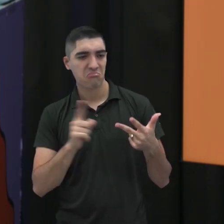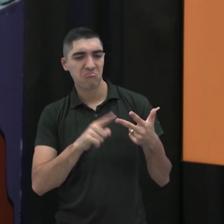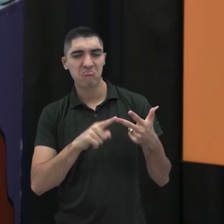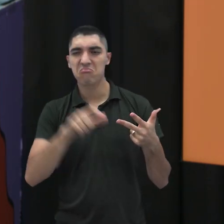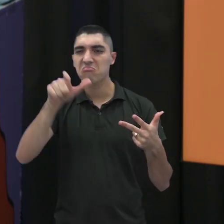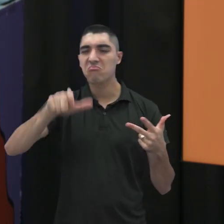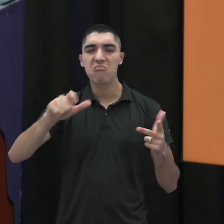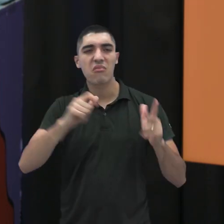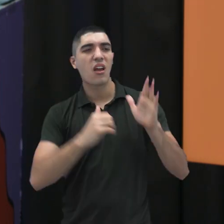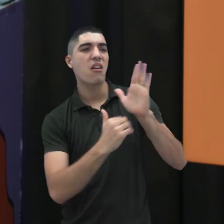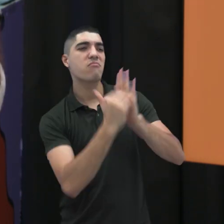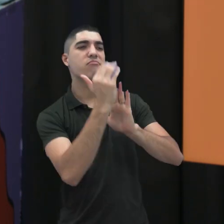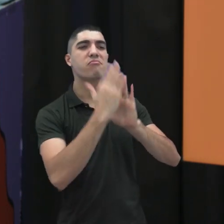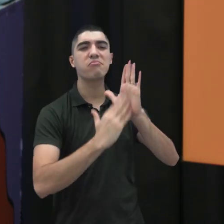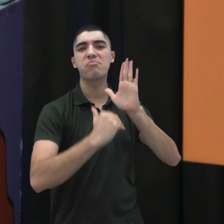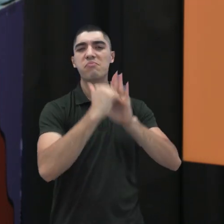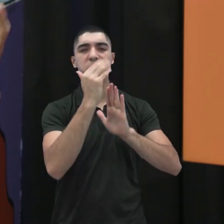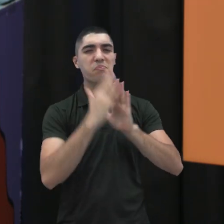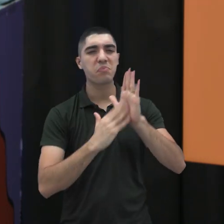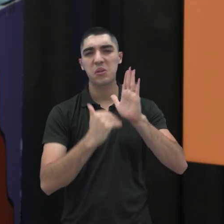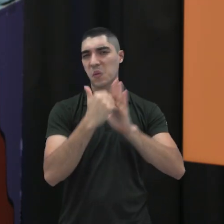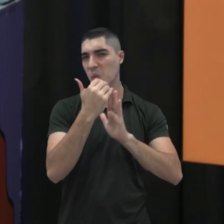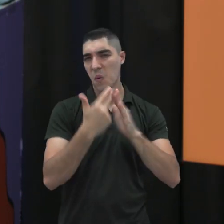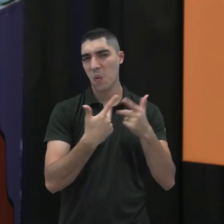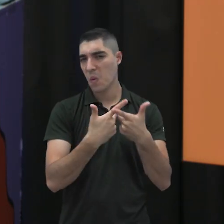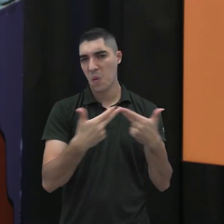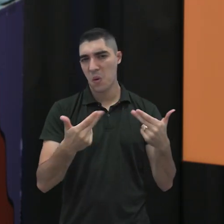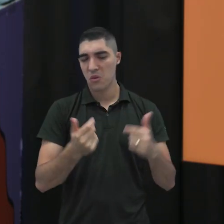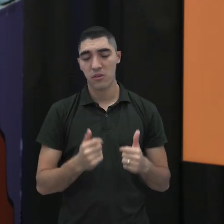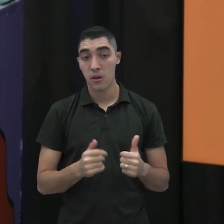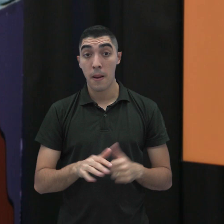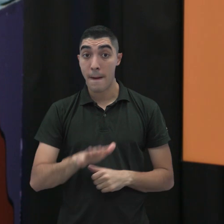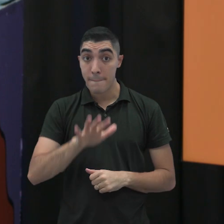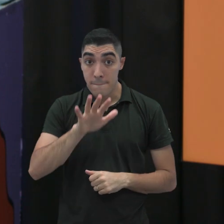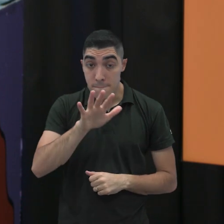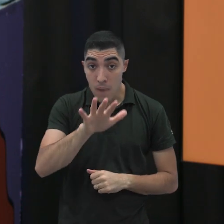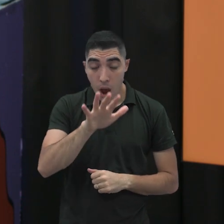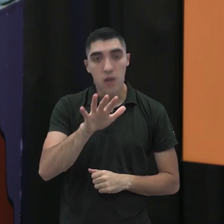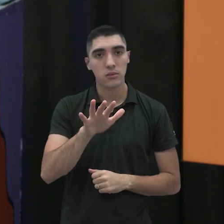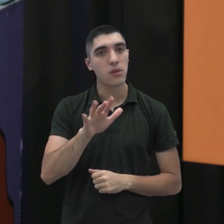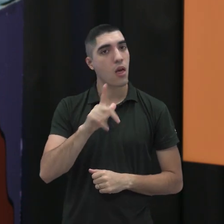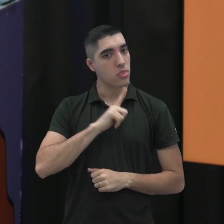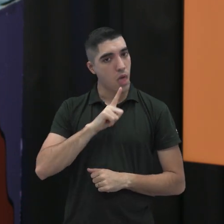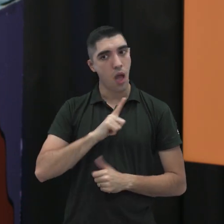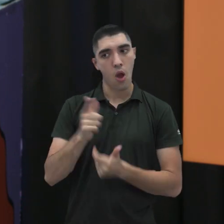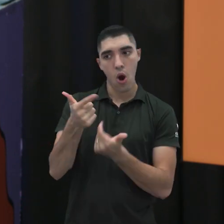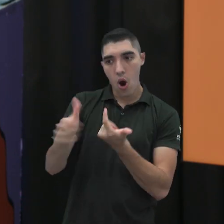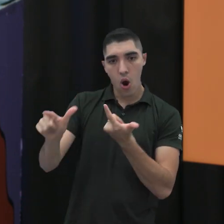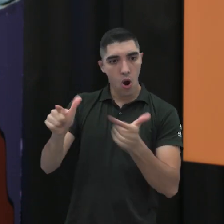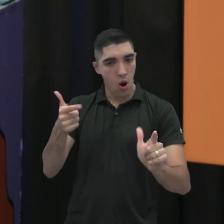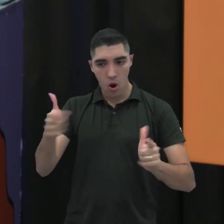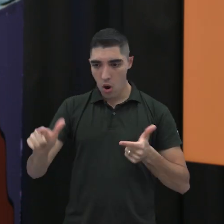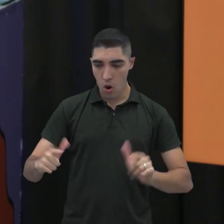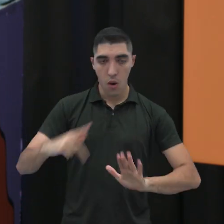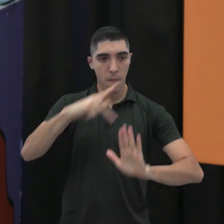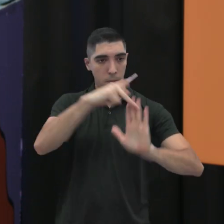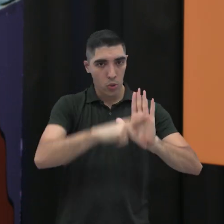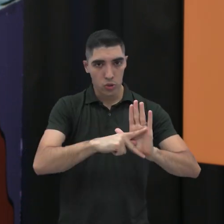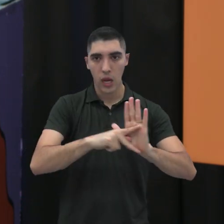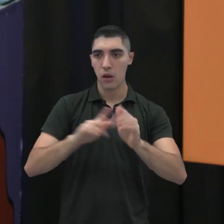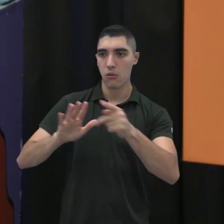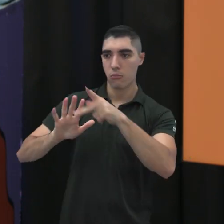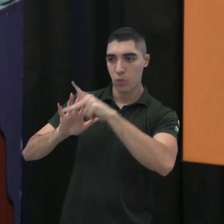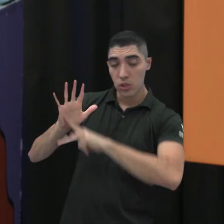coisa, os pintores, né? As artes plásticas. Sim. Mas tem muitos projetos